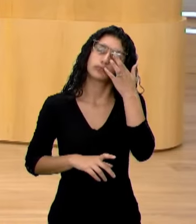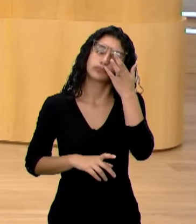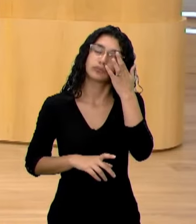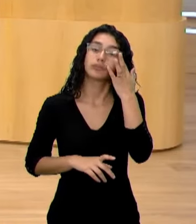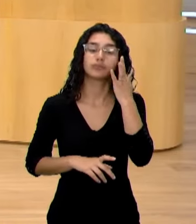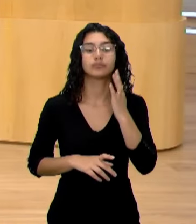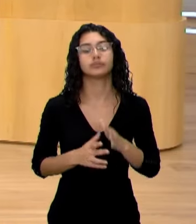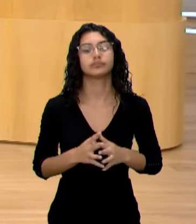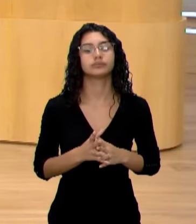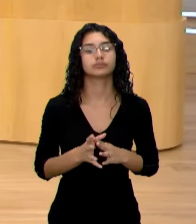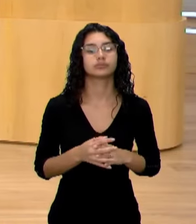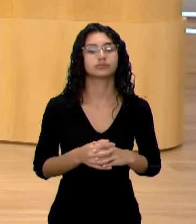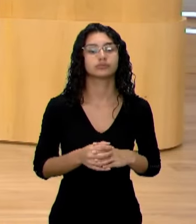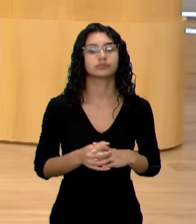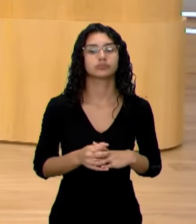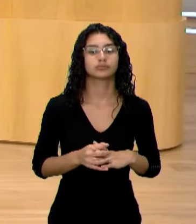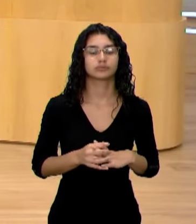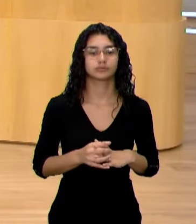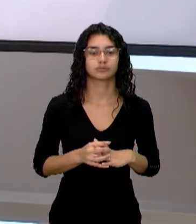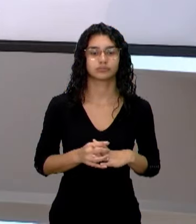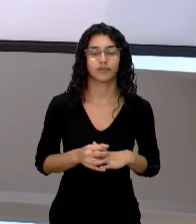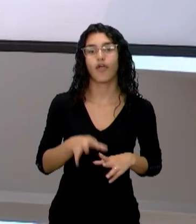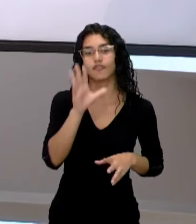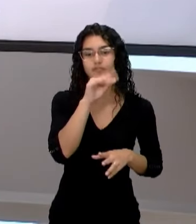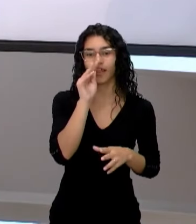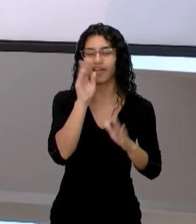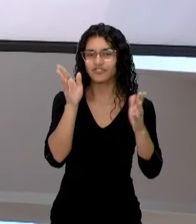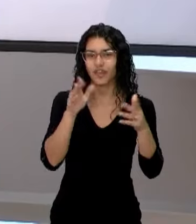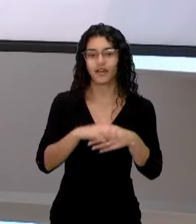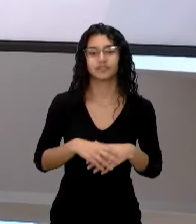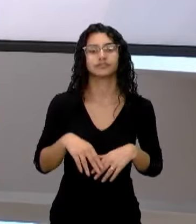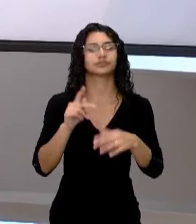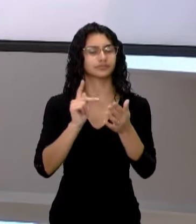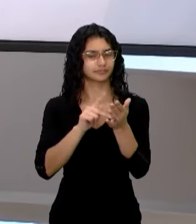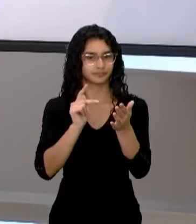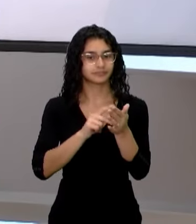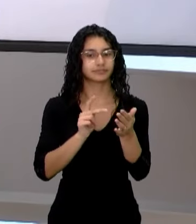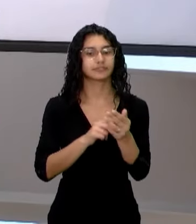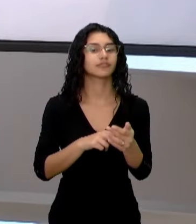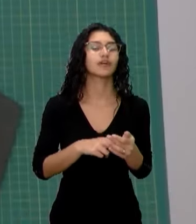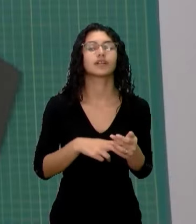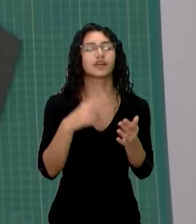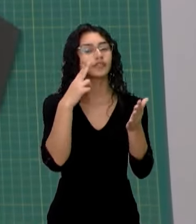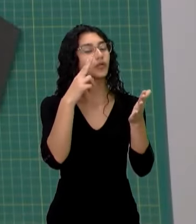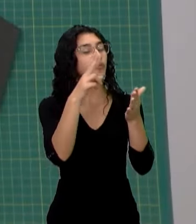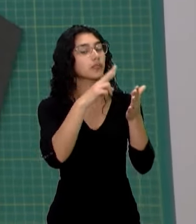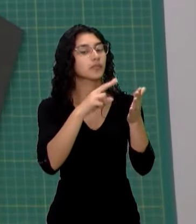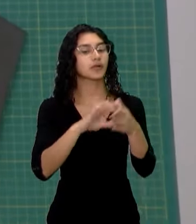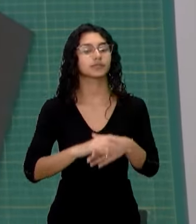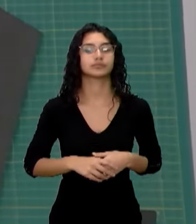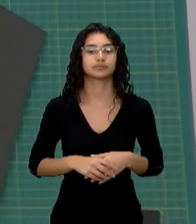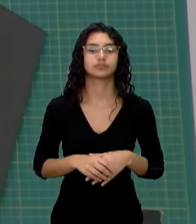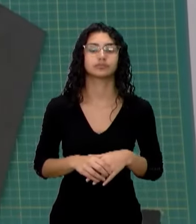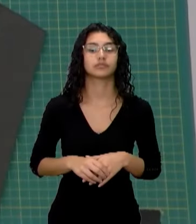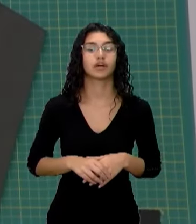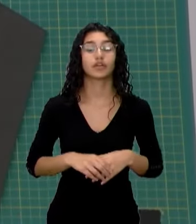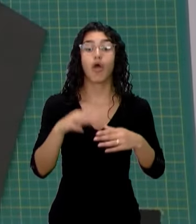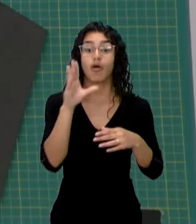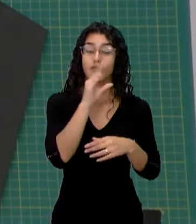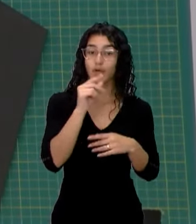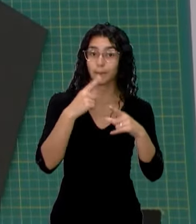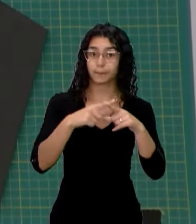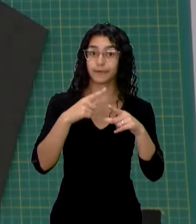Eu falei isso, você não estava prestando atenção. Então. É verdade, né? Eu tava medindo aqui, gente. Liga não. Eu tô falando disso